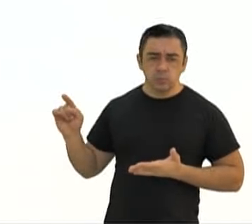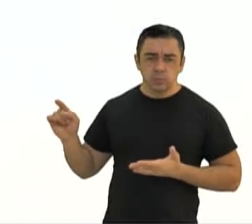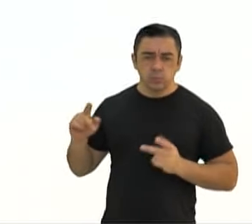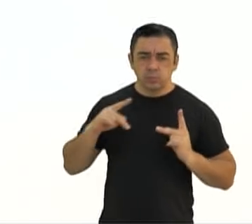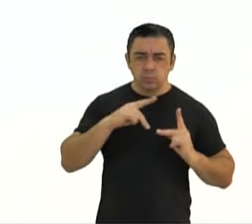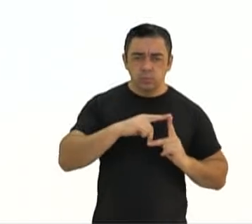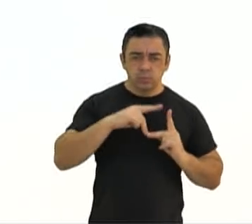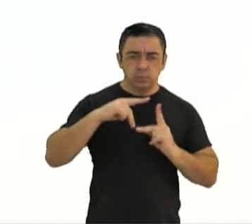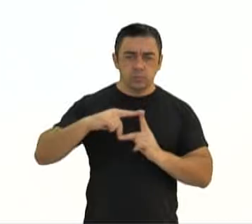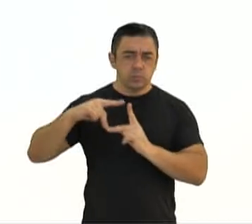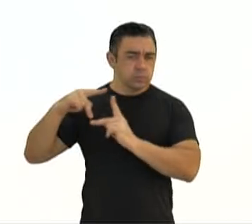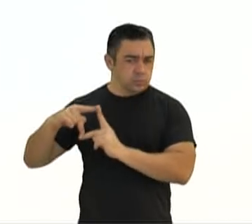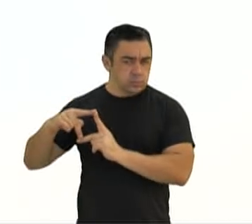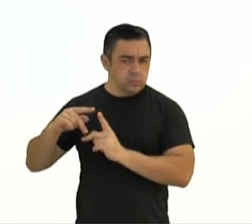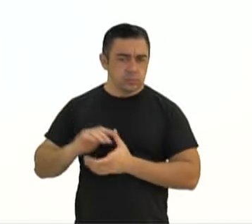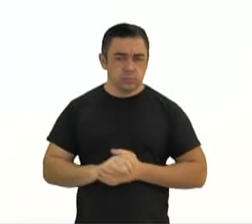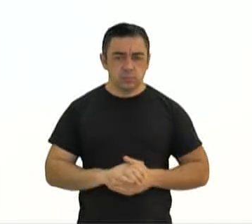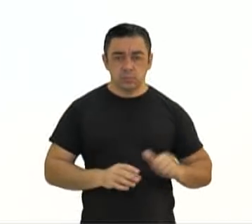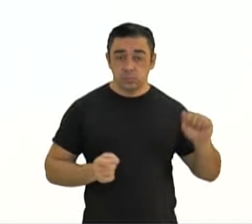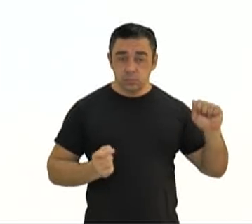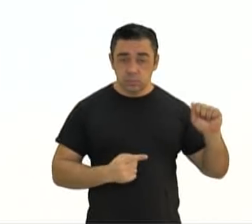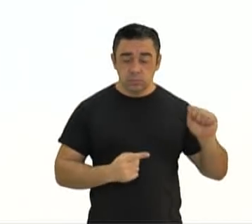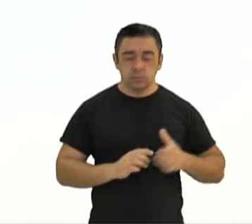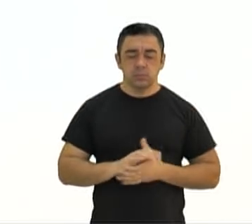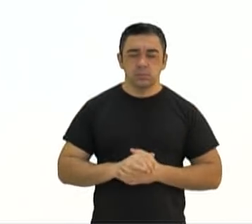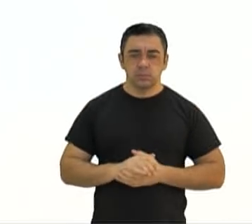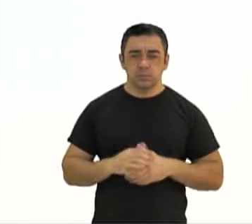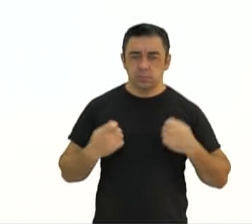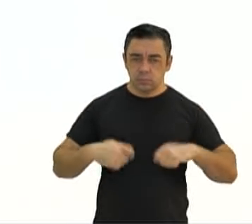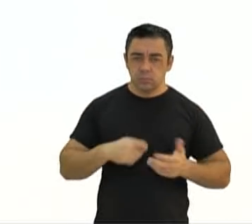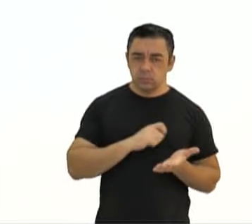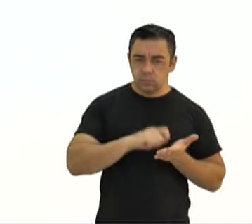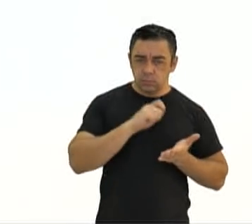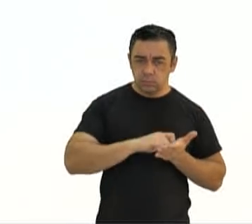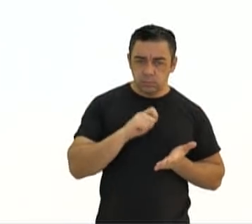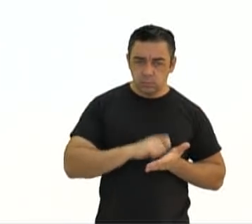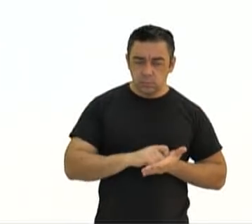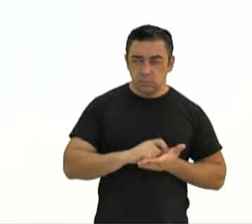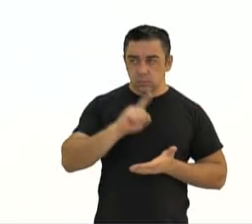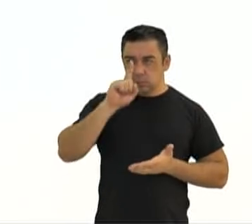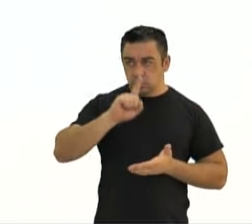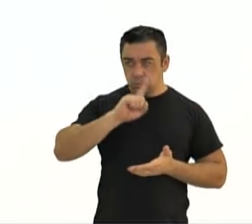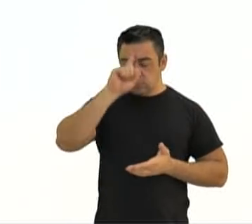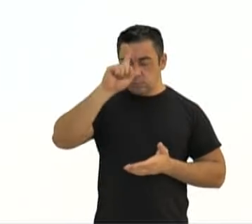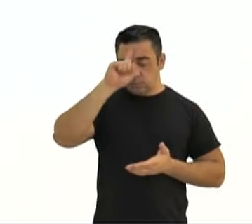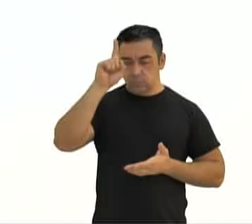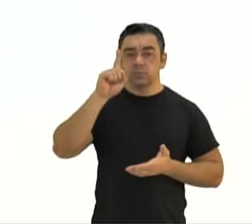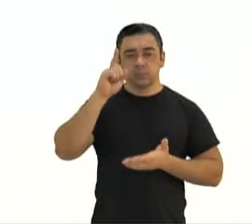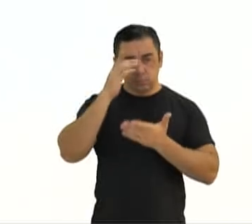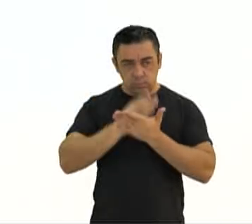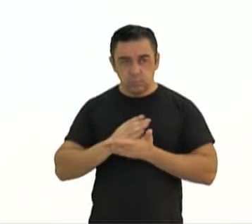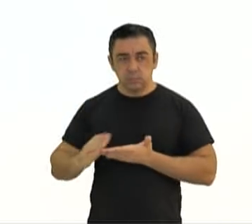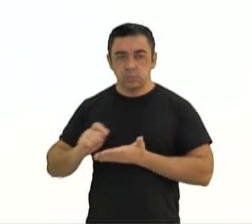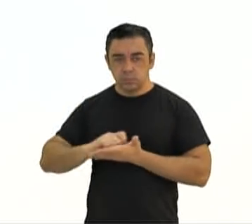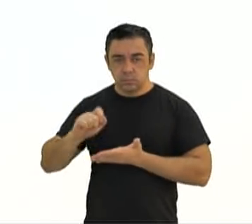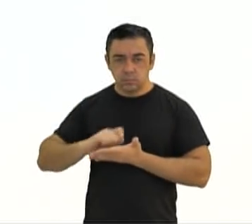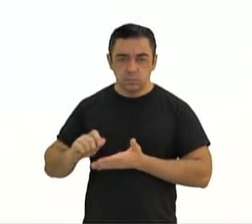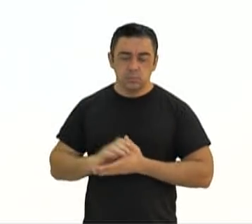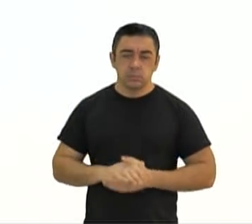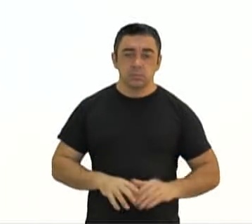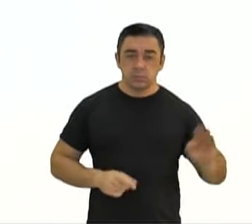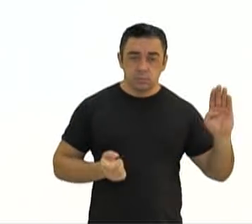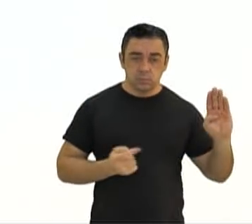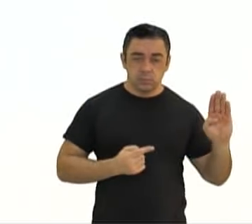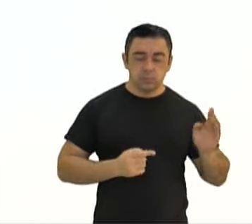lado? Alternativa A. Ele precisava escrever, teve uma ideia e então começou.